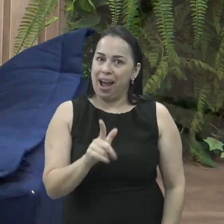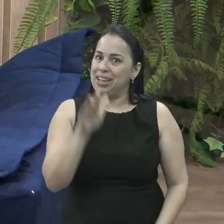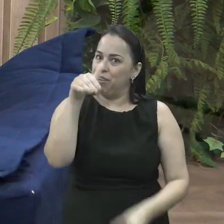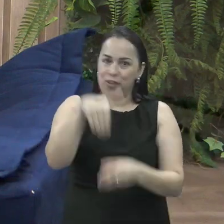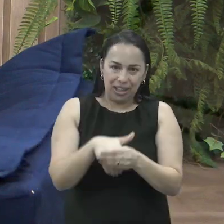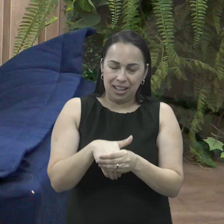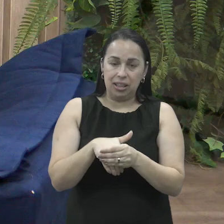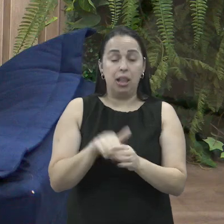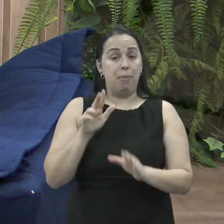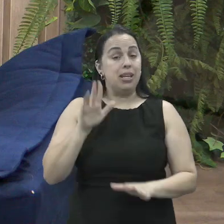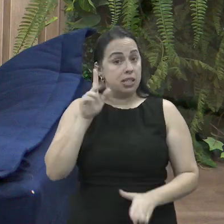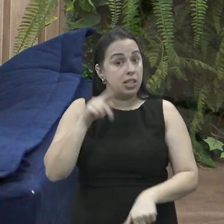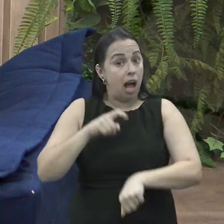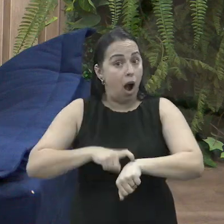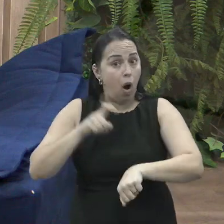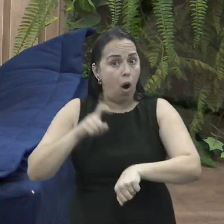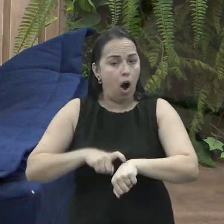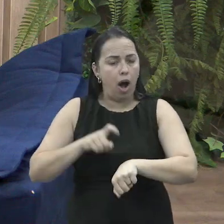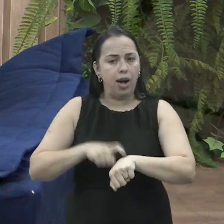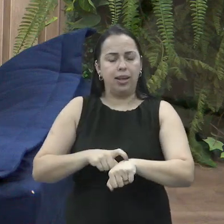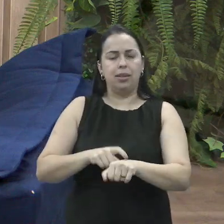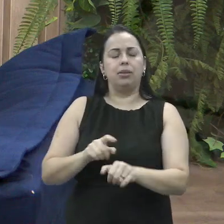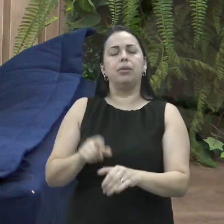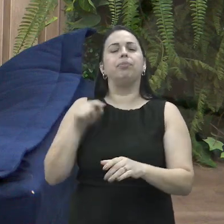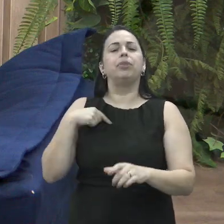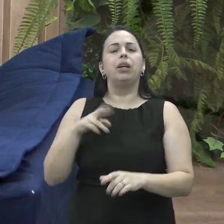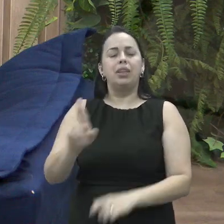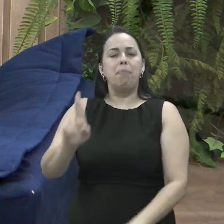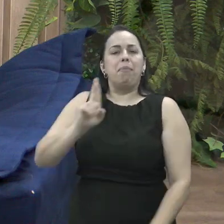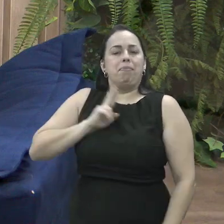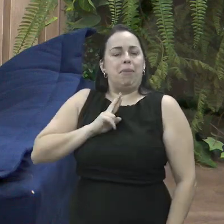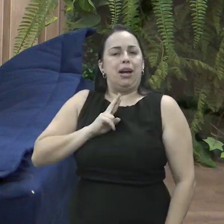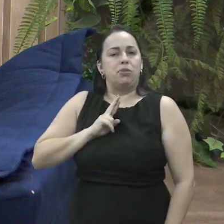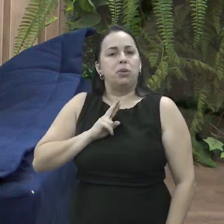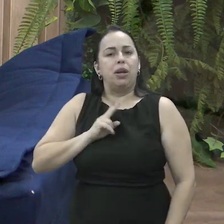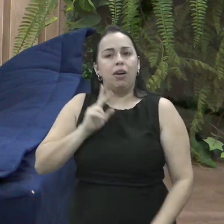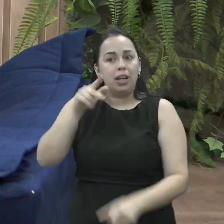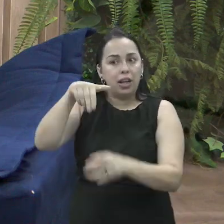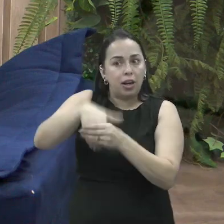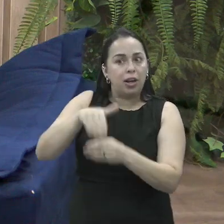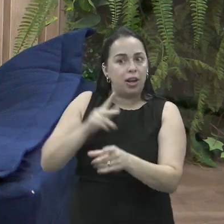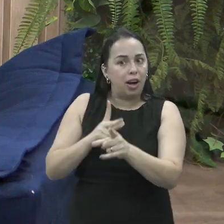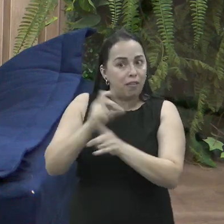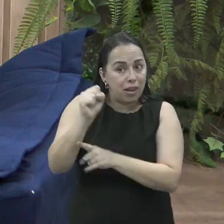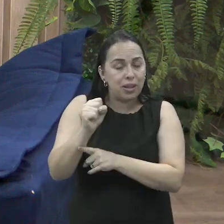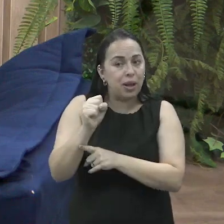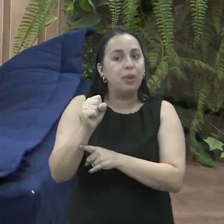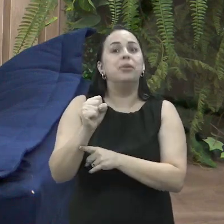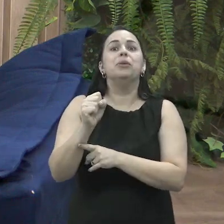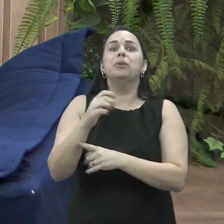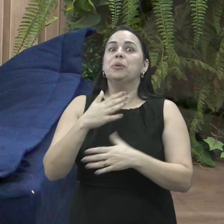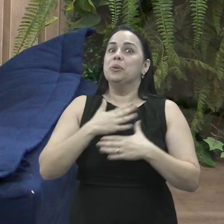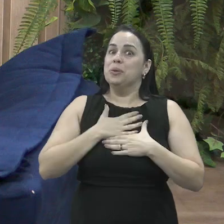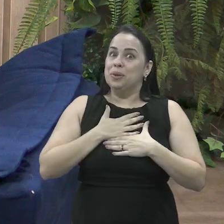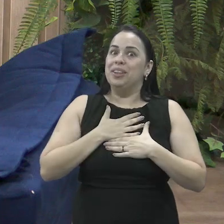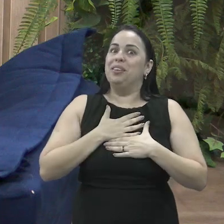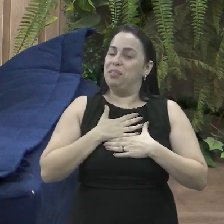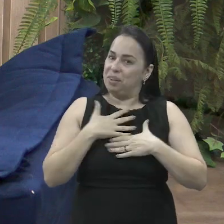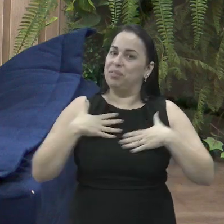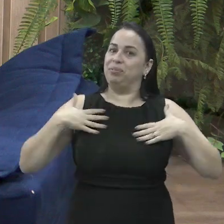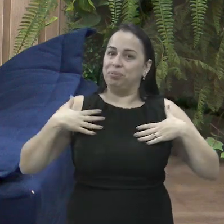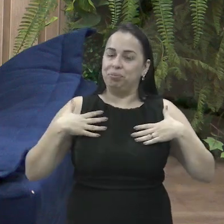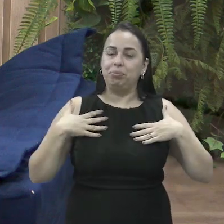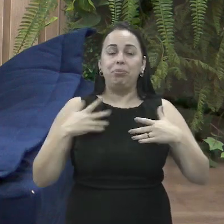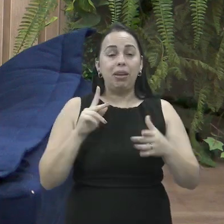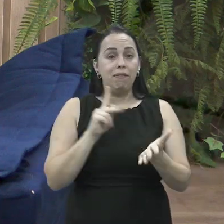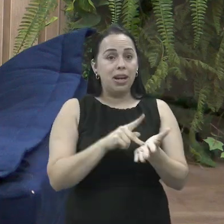um grato momento, no momento que veio o resultado das urnas. Claro que numa primeira candidatura a vereador na cidade, a expectativa